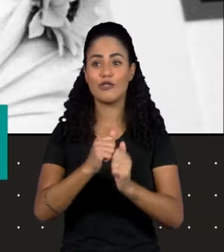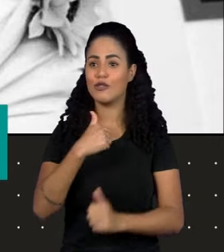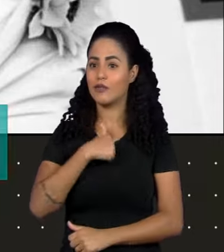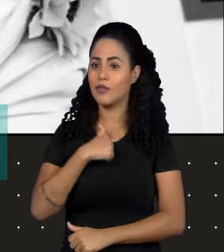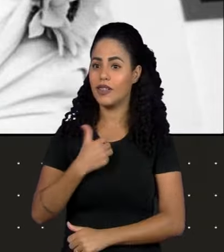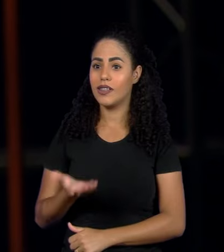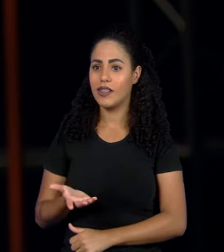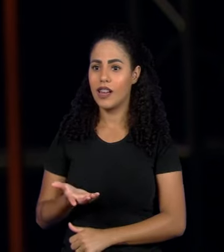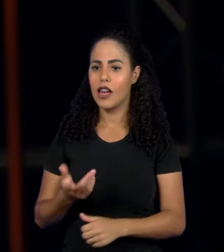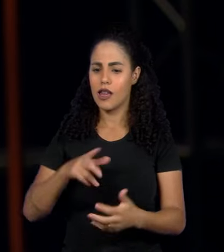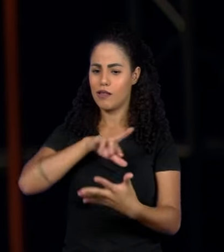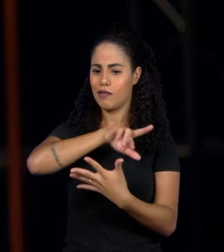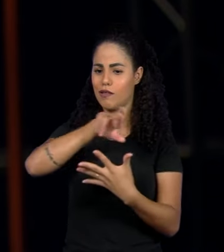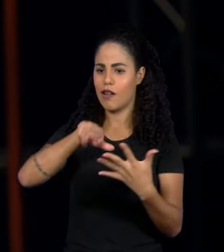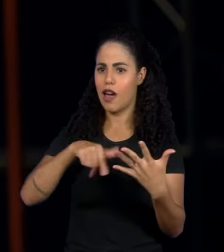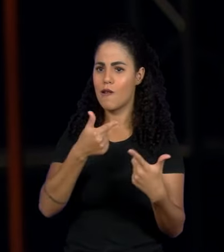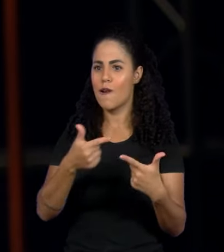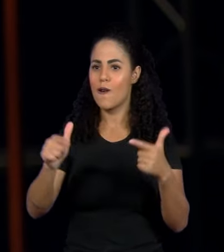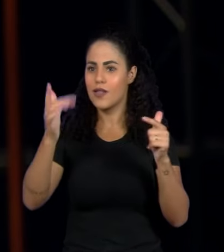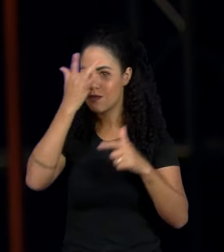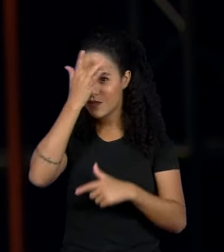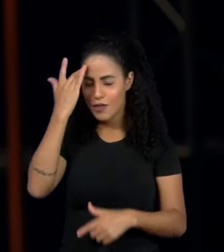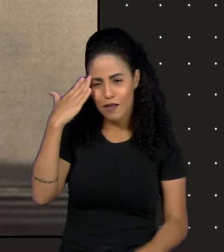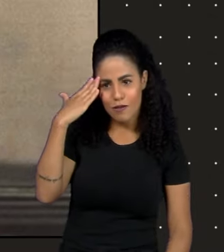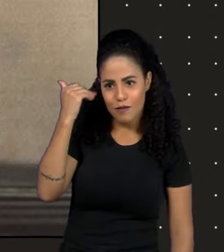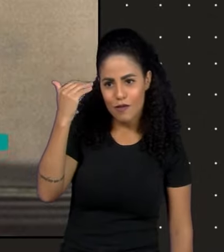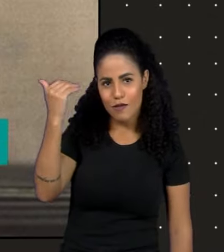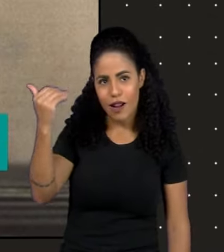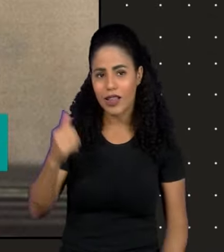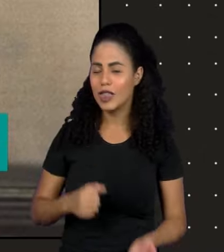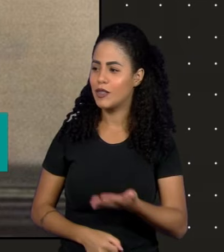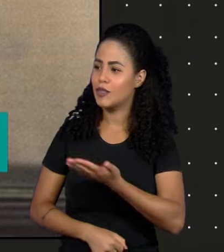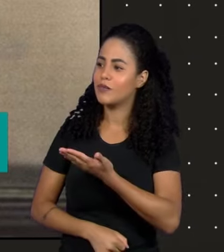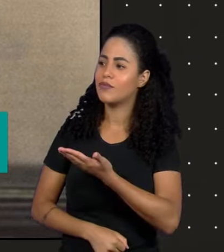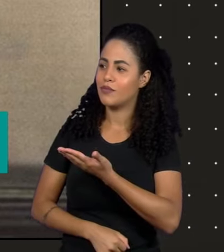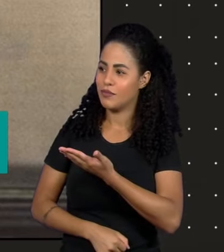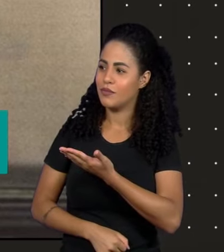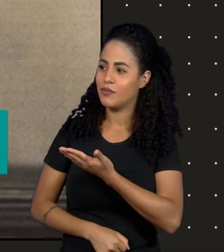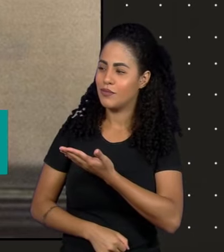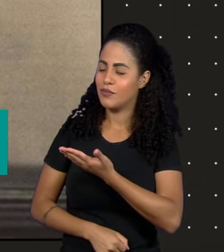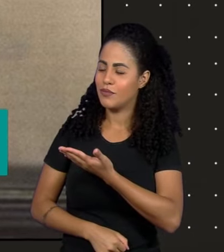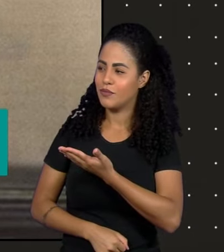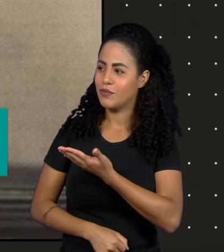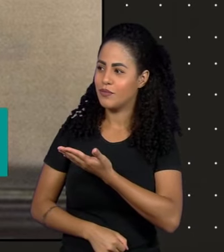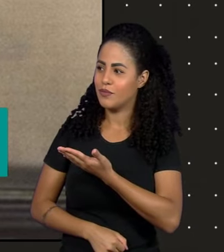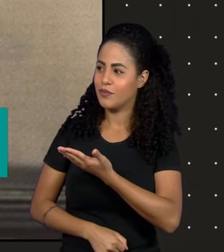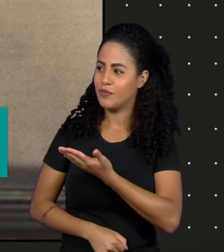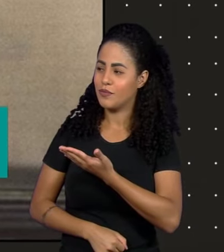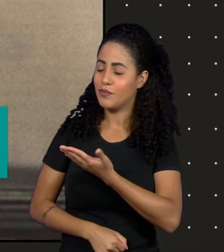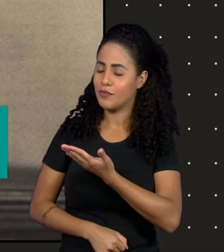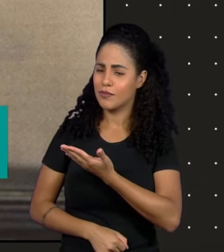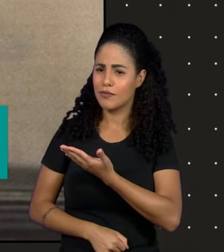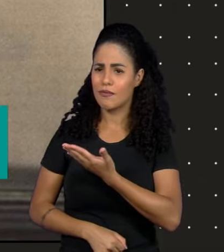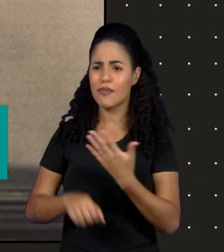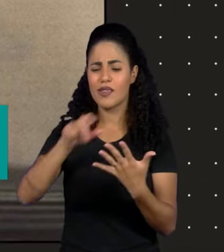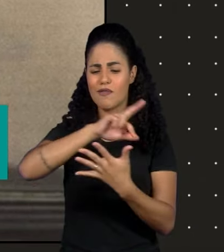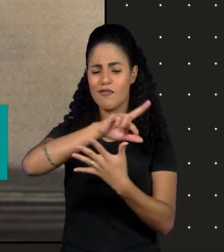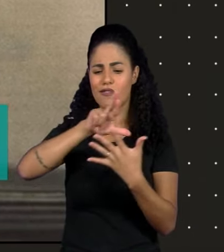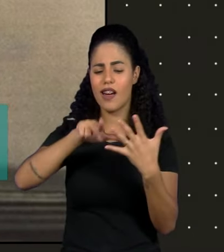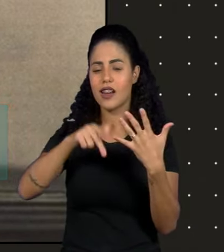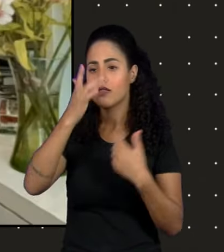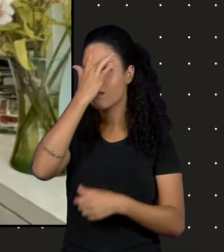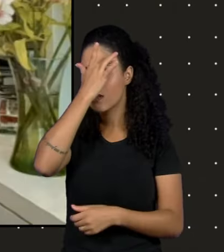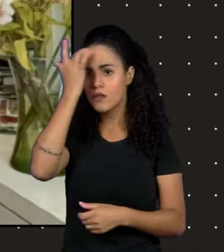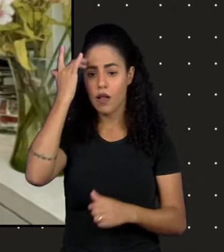e vários outras pessoas, Ivan Lins também, pelo colégio militar. Várias pessoas passaram pelo